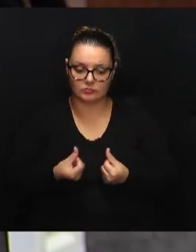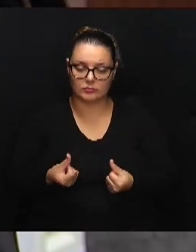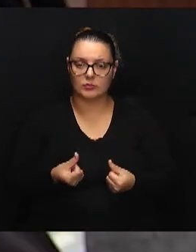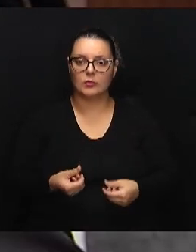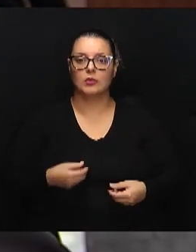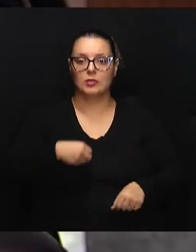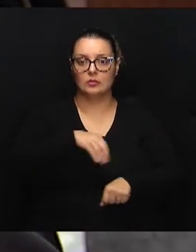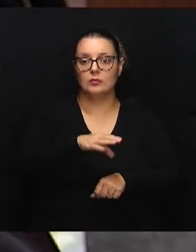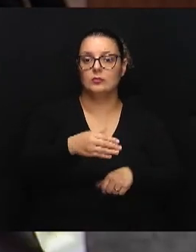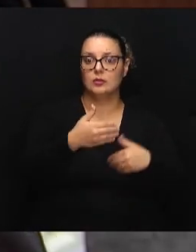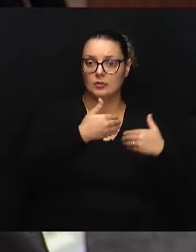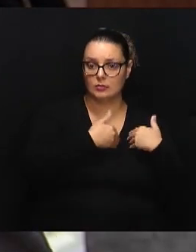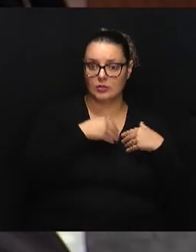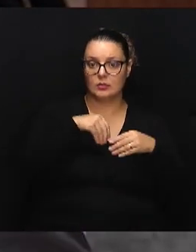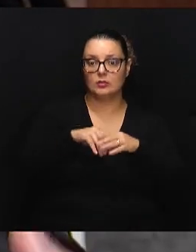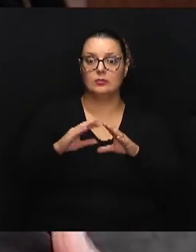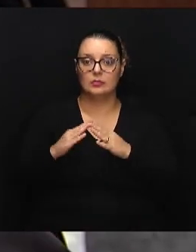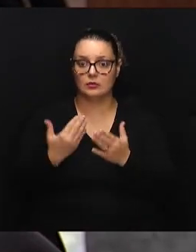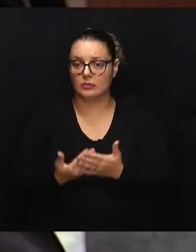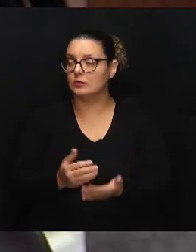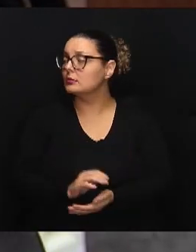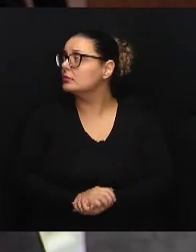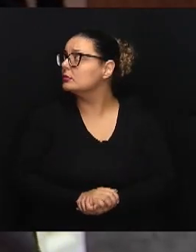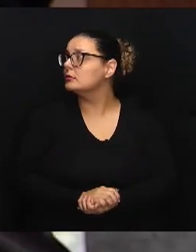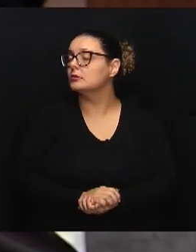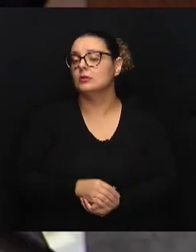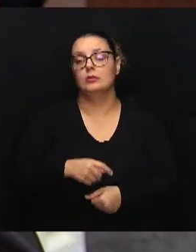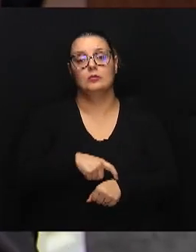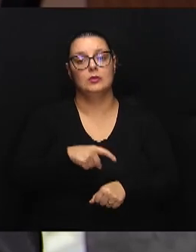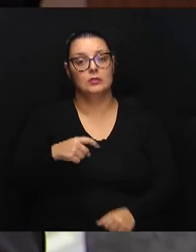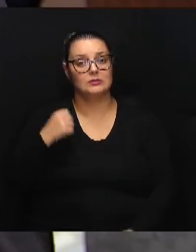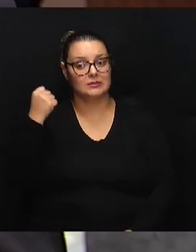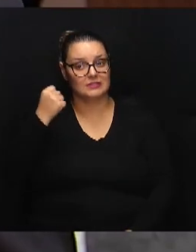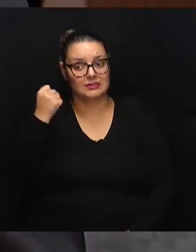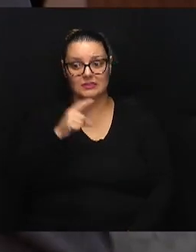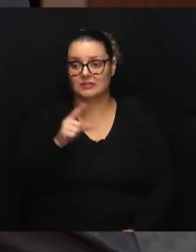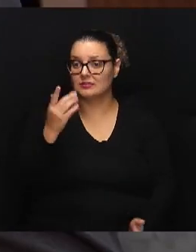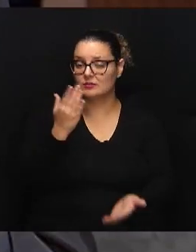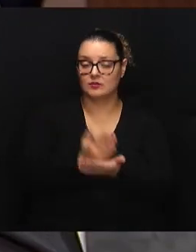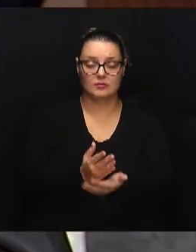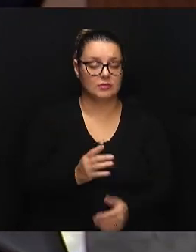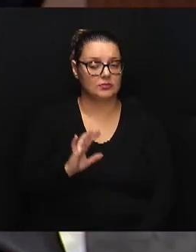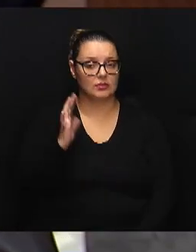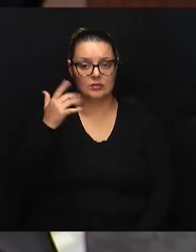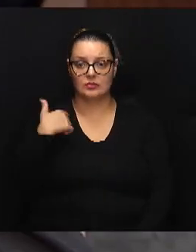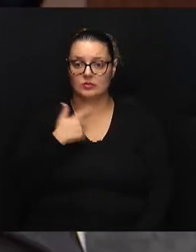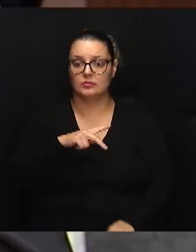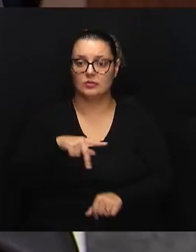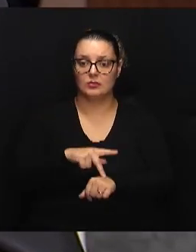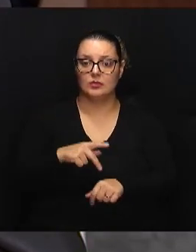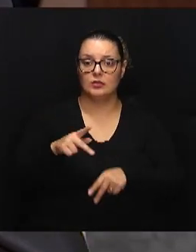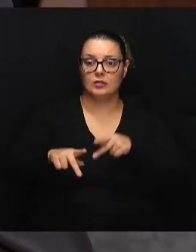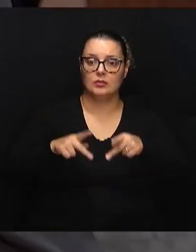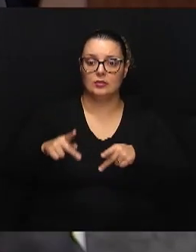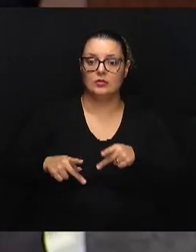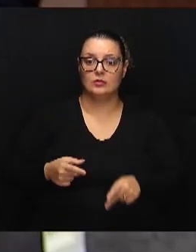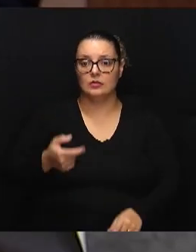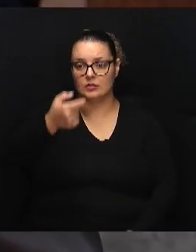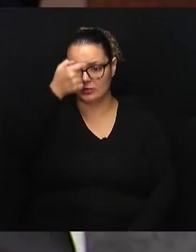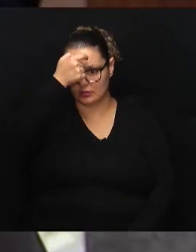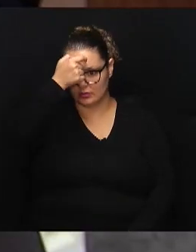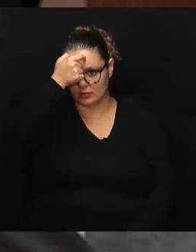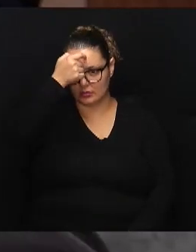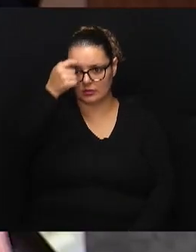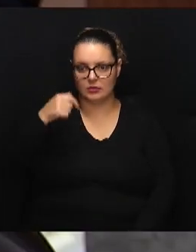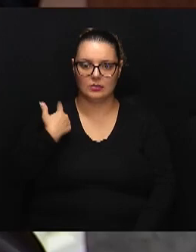responsável dentro das escolas. São situações graves que não param de acontecer no nosso país e a população precisa ser conscientizada e a gente